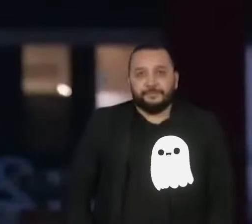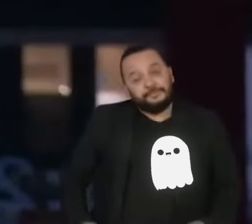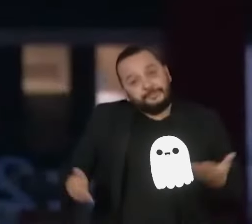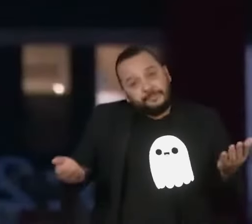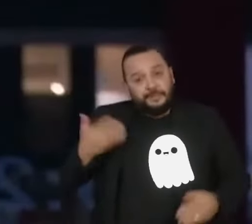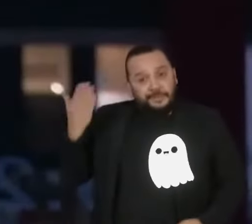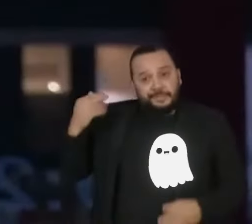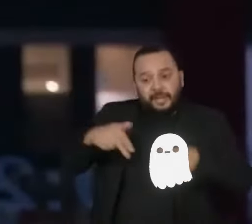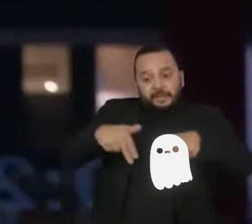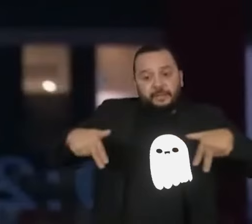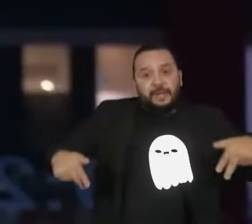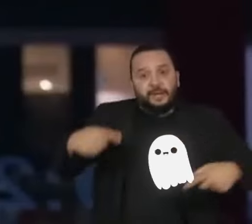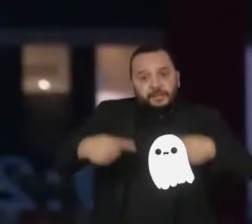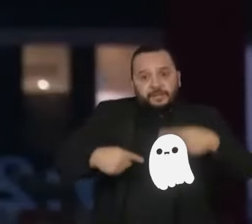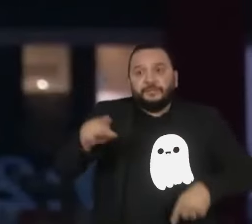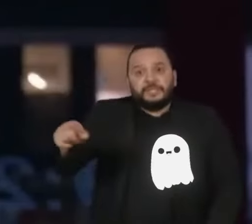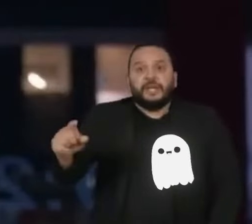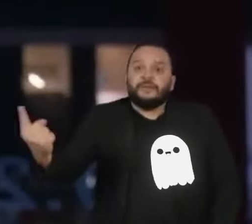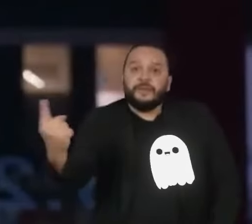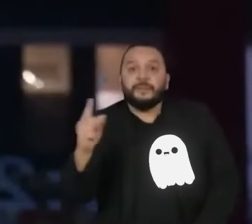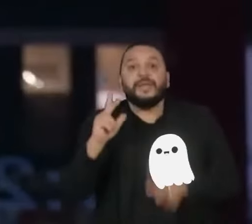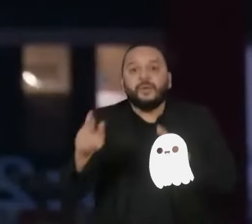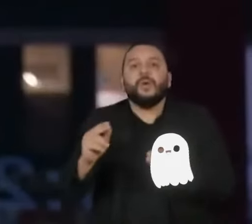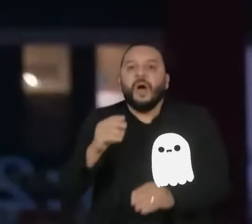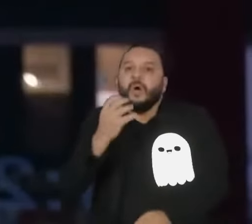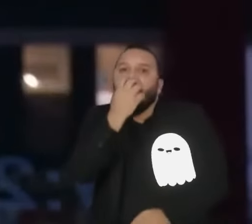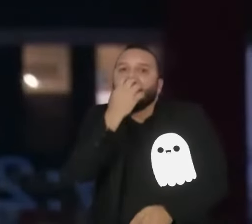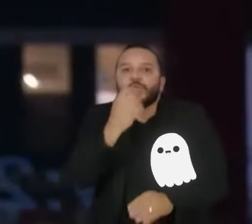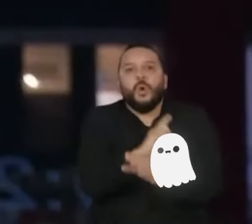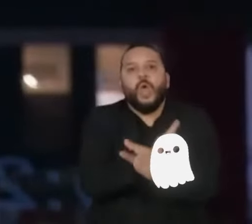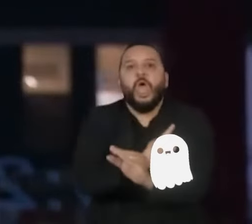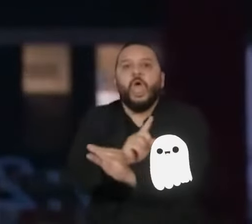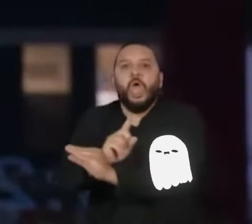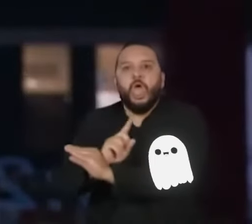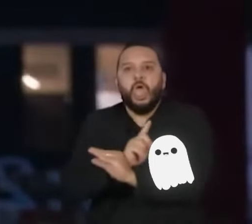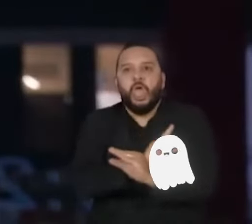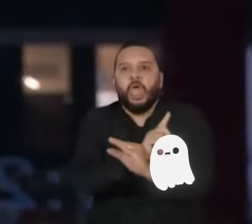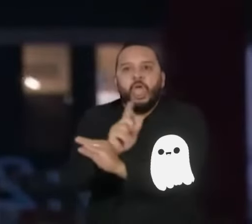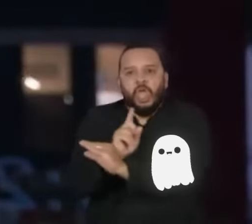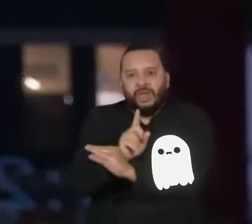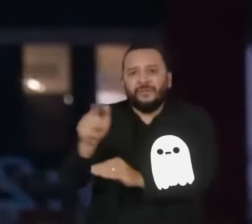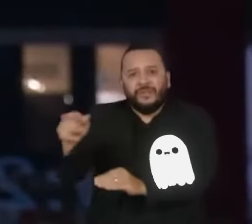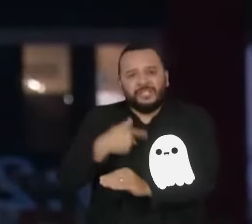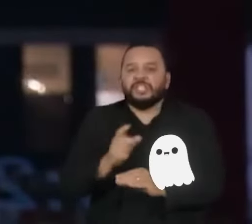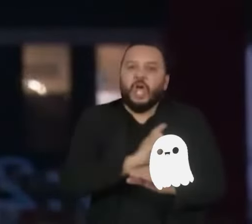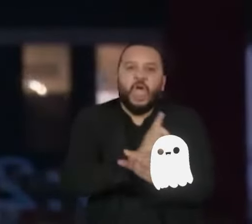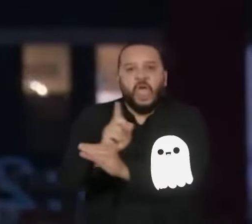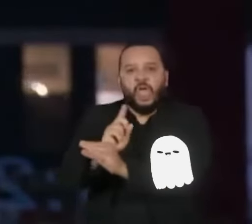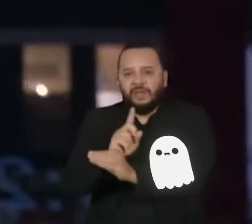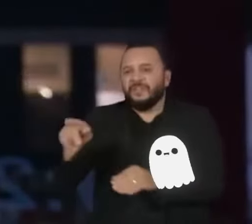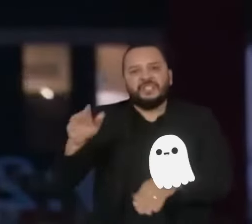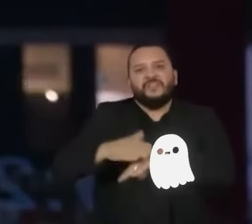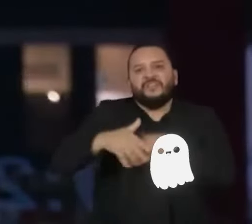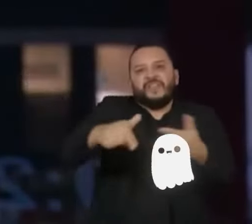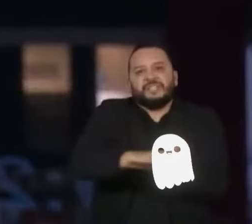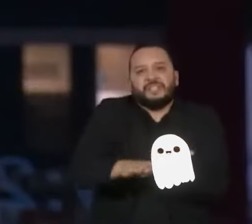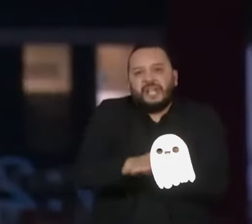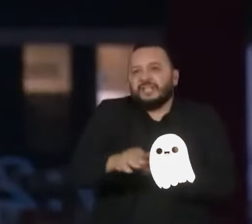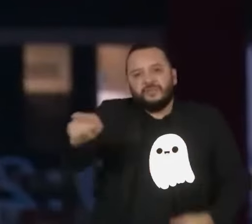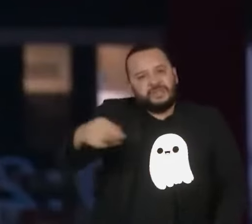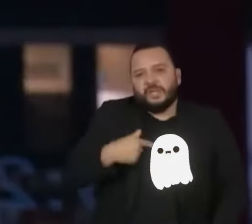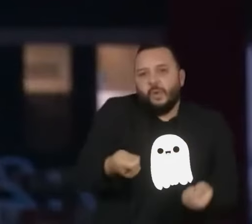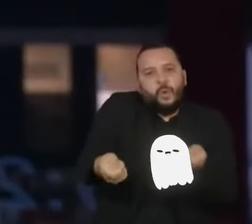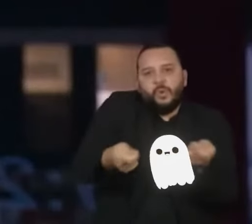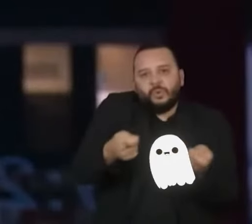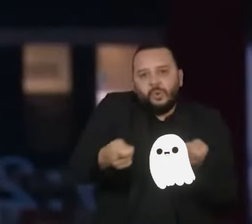último debate, você veio até mim, parecendo aquele cachorro que corre atrás da moto, e a gente descobriu que o cachorro só late e não fez nada. Assim como você não vai fazer, porque se você não tem